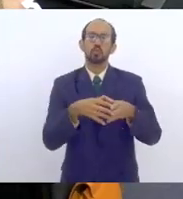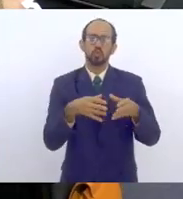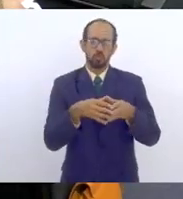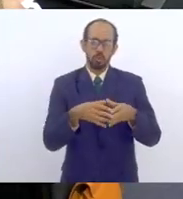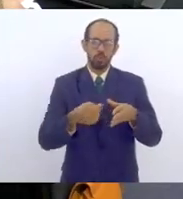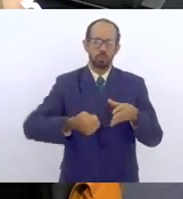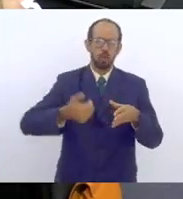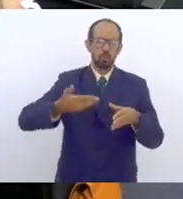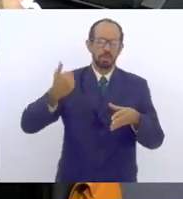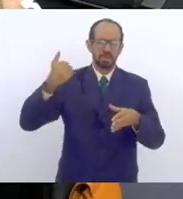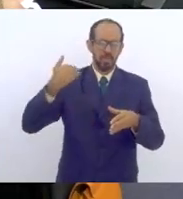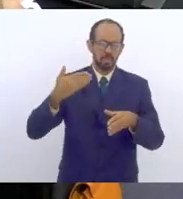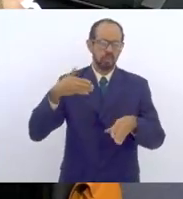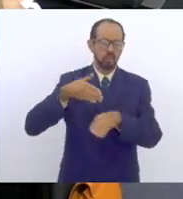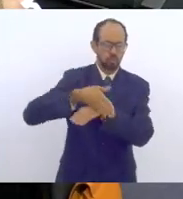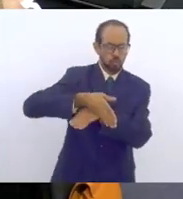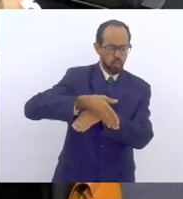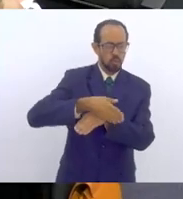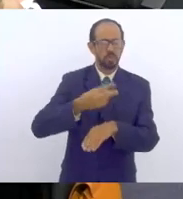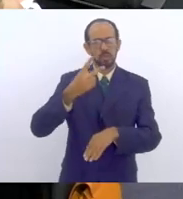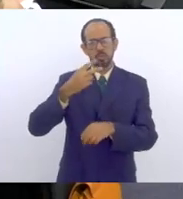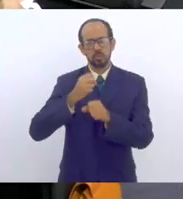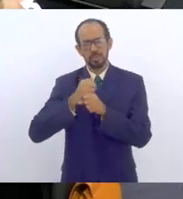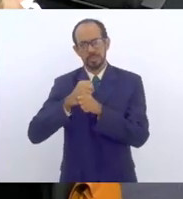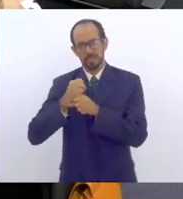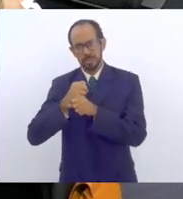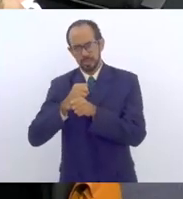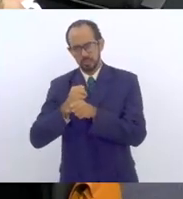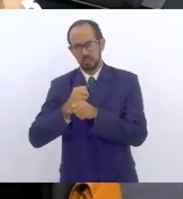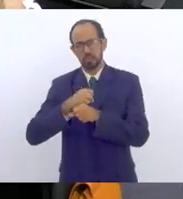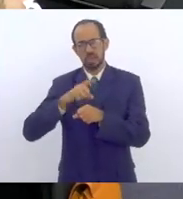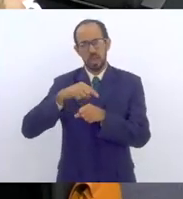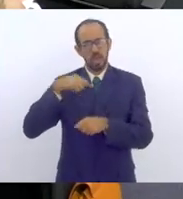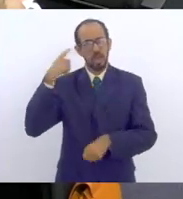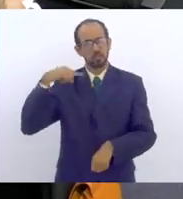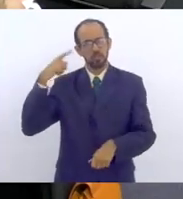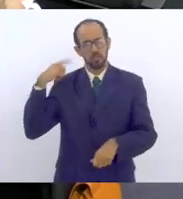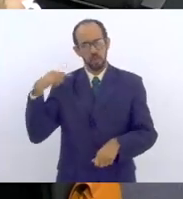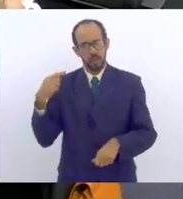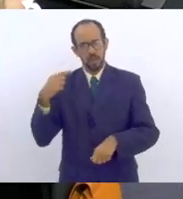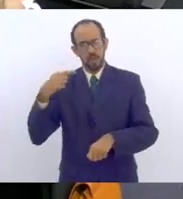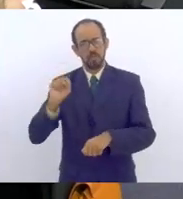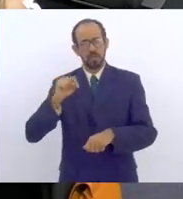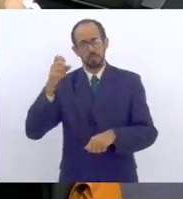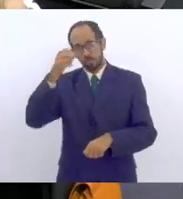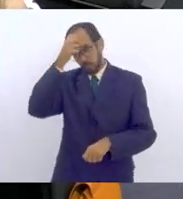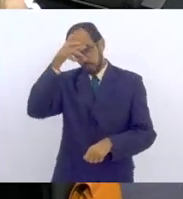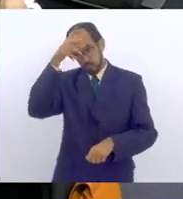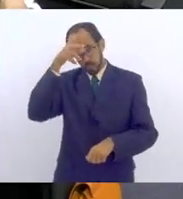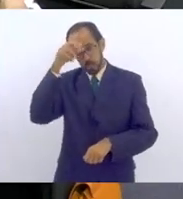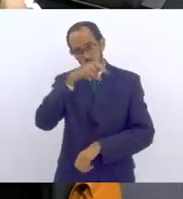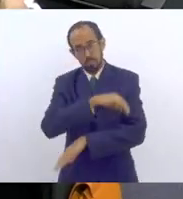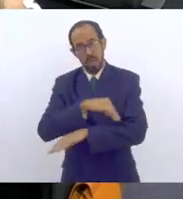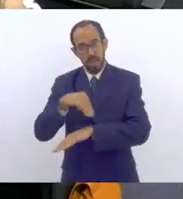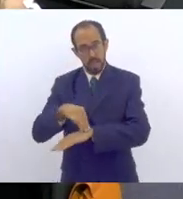Gabriel tá dois anos com a gente é funcionário de carreira e advogado de carreira da Prefeitura de Macaé concursado